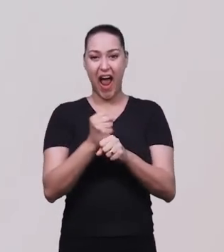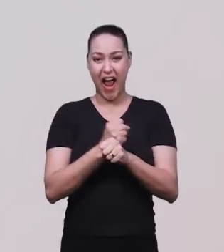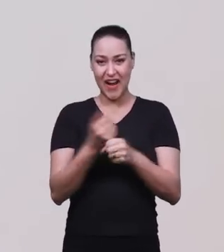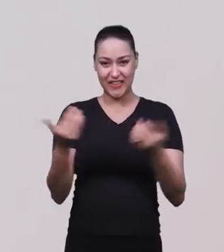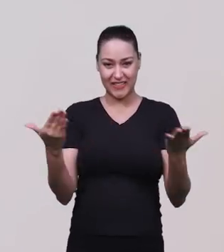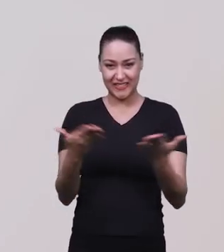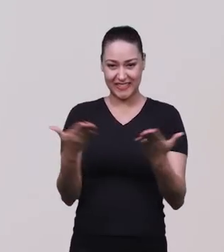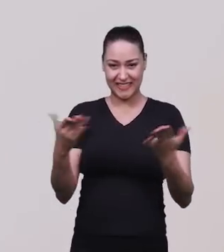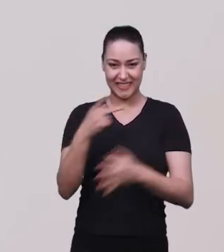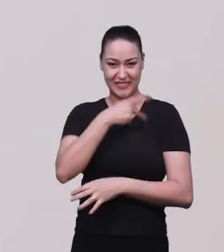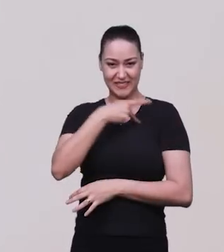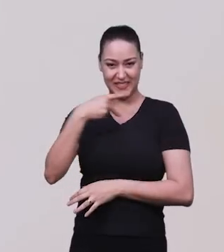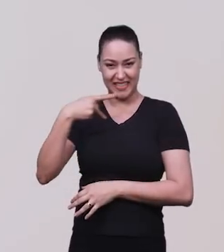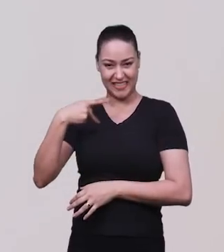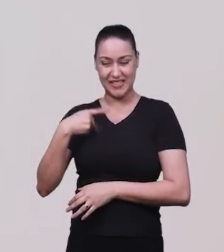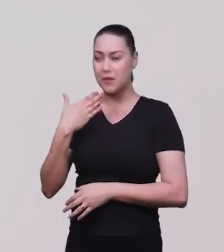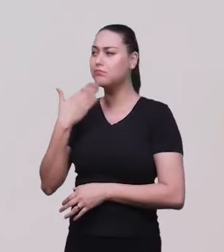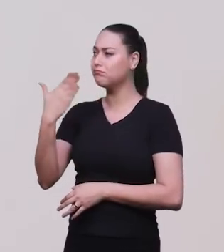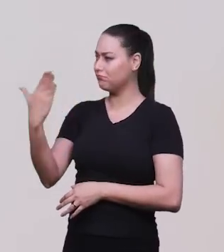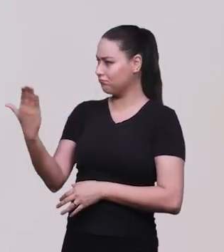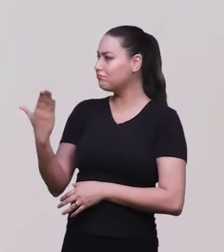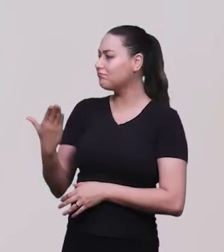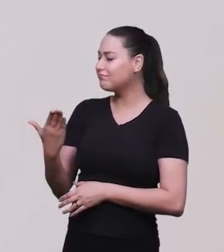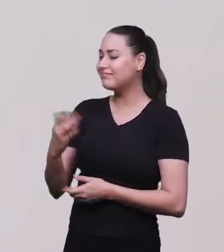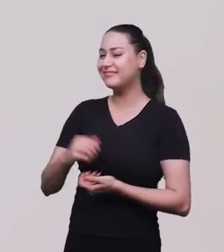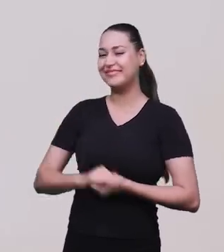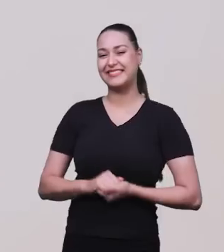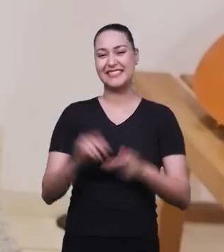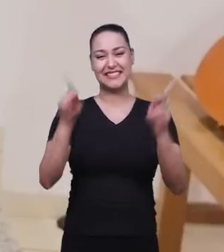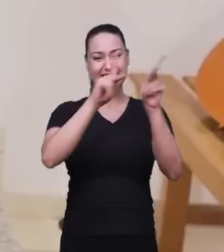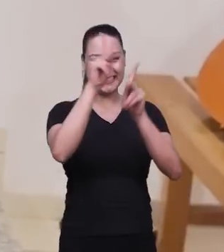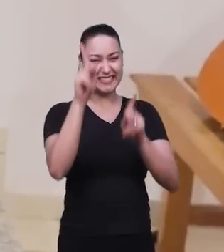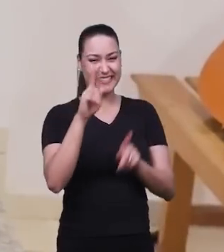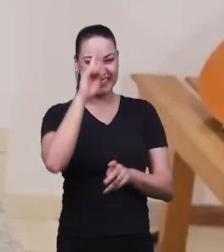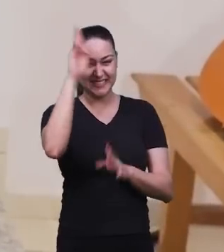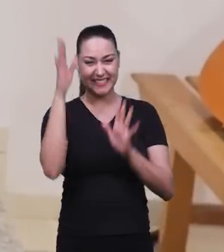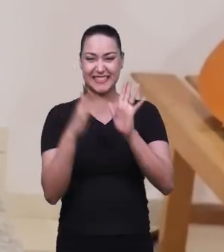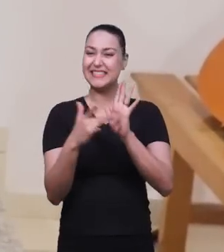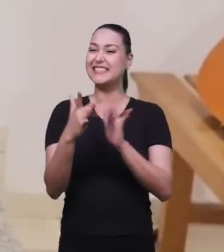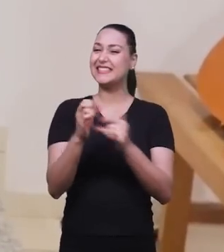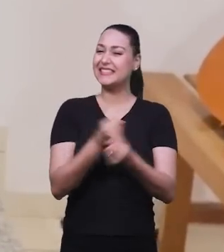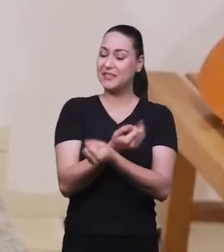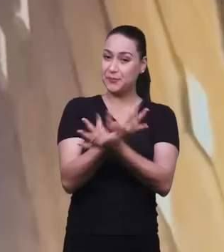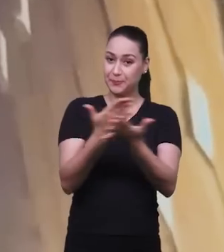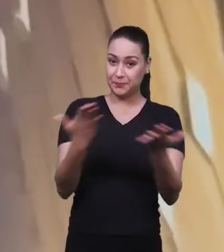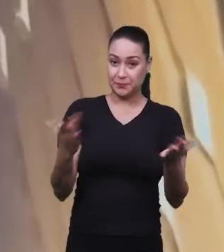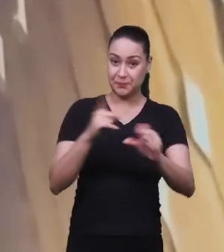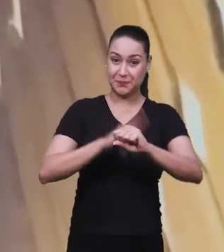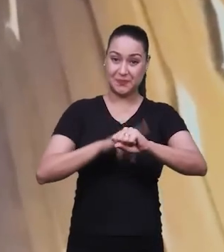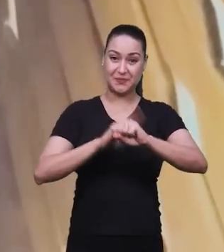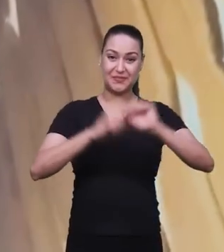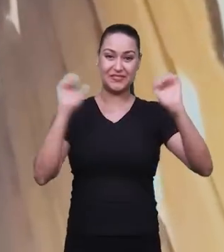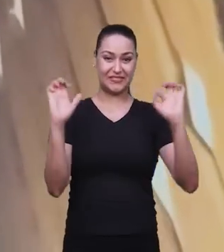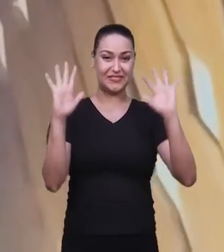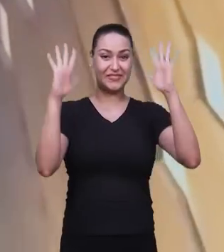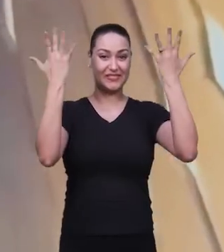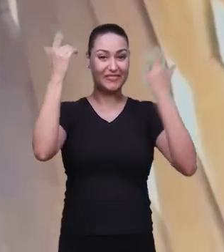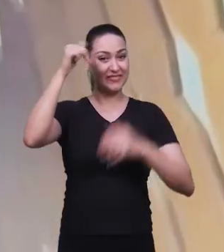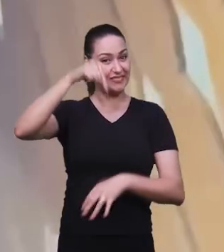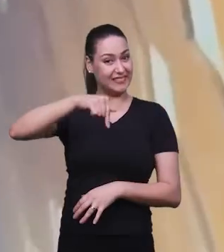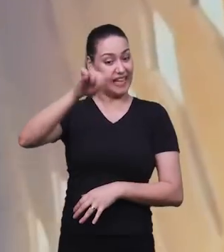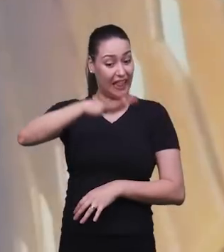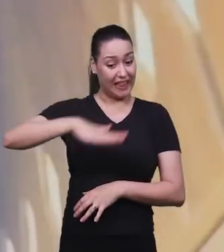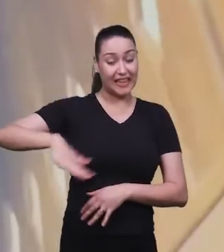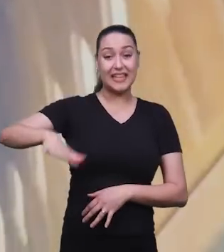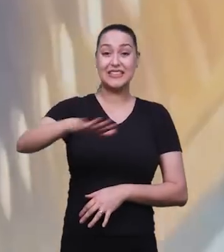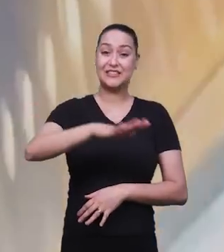tudo? Agora. Pastor Anilson, é com o senhor. Conta tudo aí pra gente. Paz do Senhor a todos. Momento de festa aqui